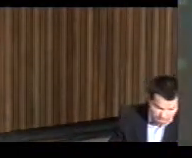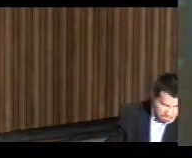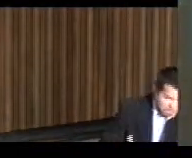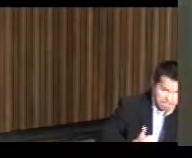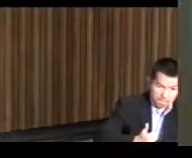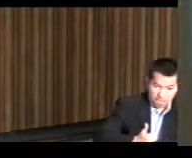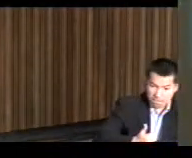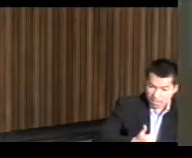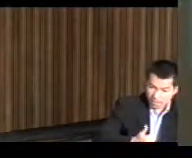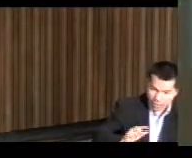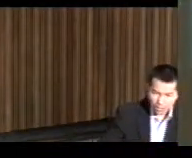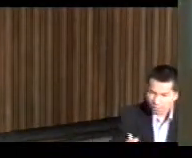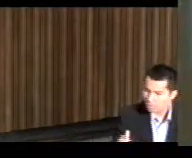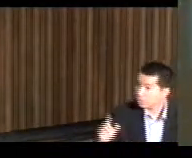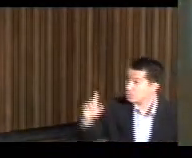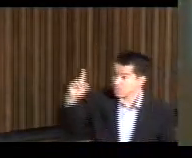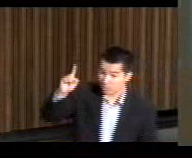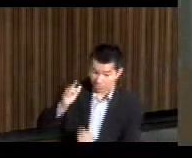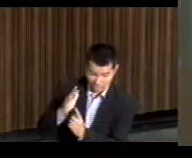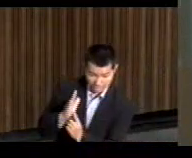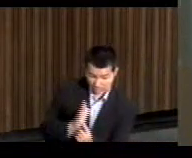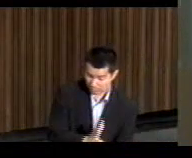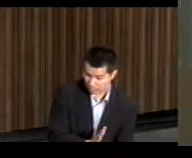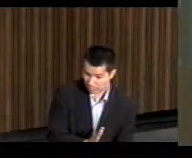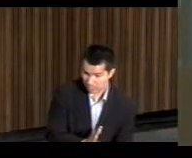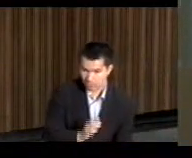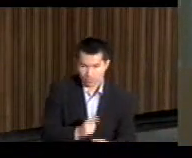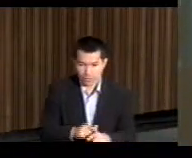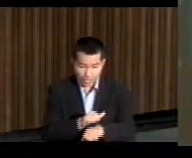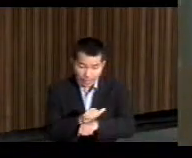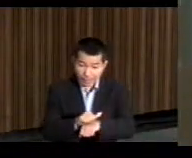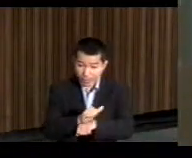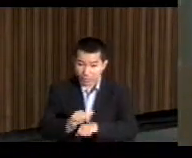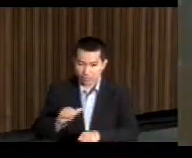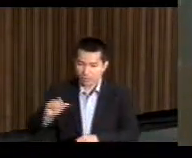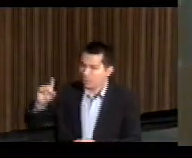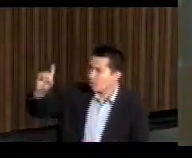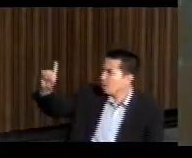Deus que tudo pode,